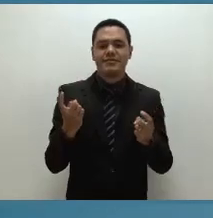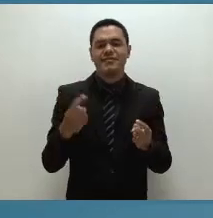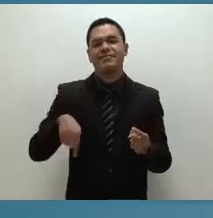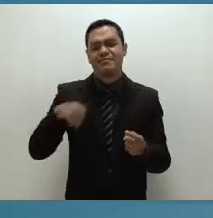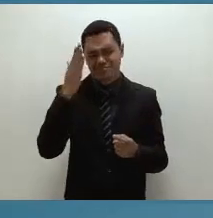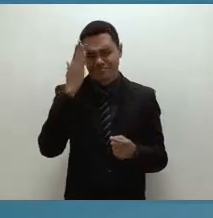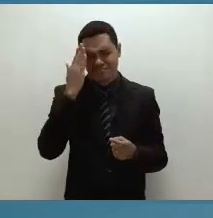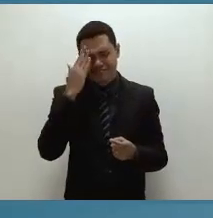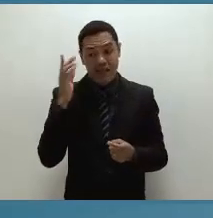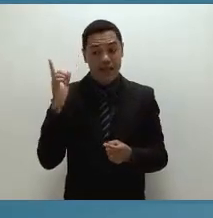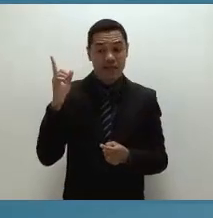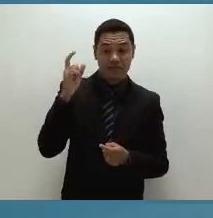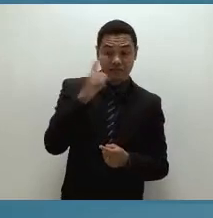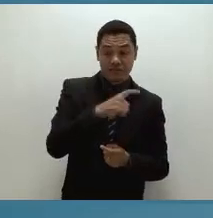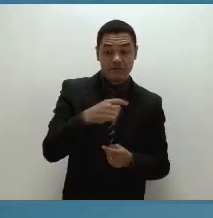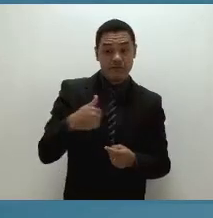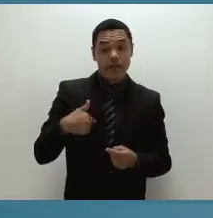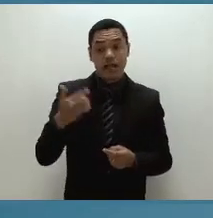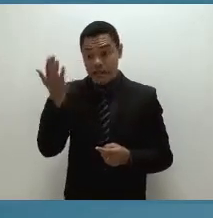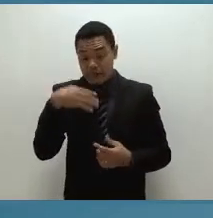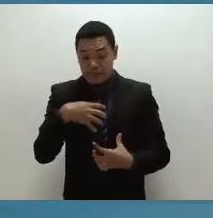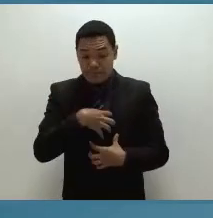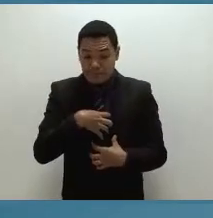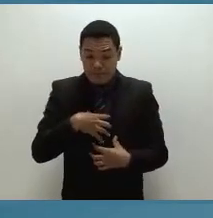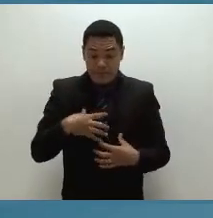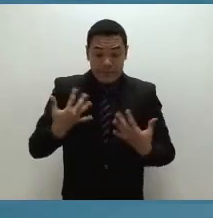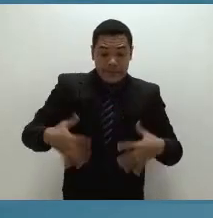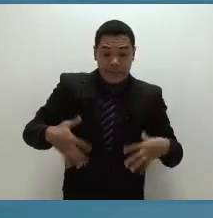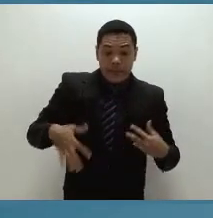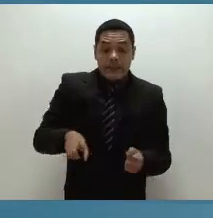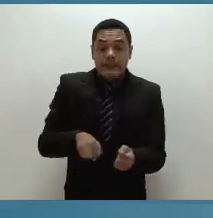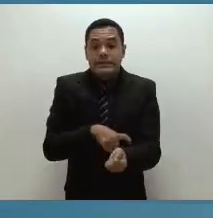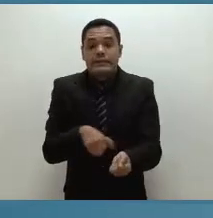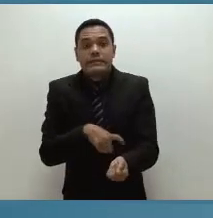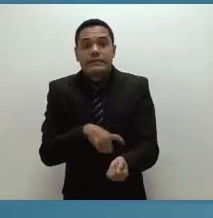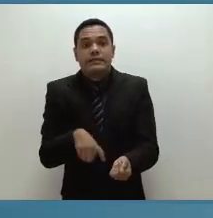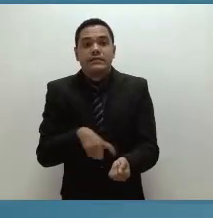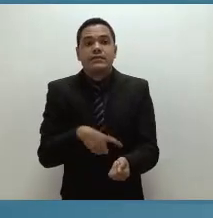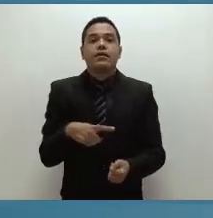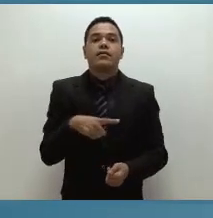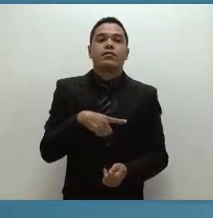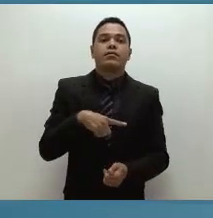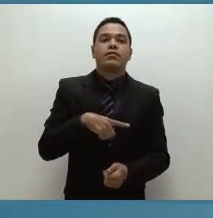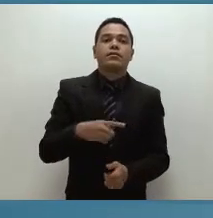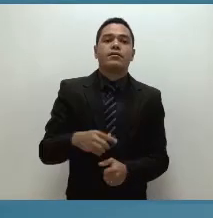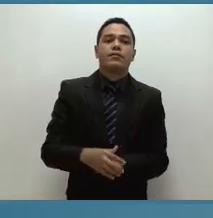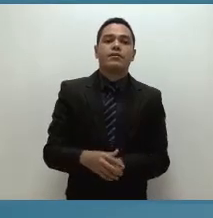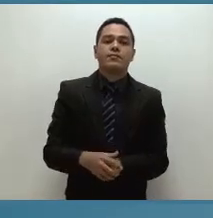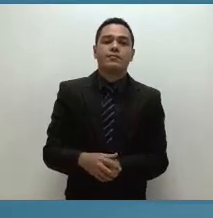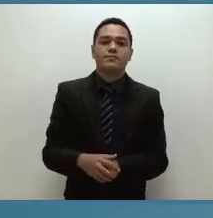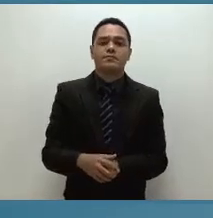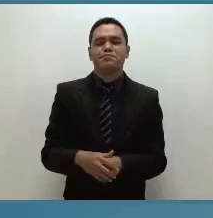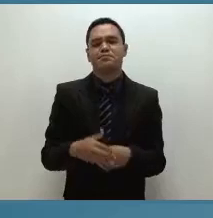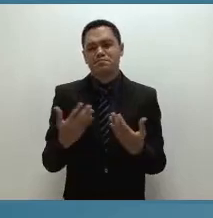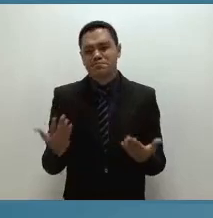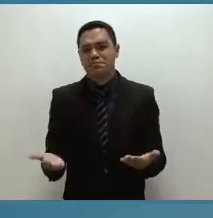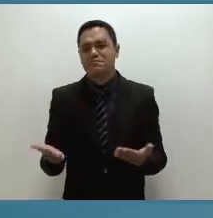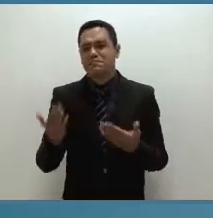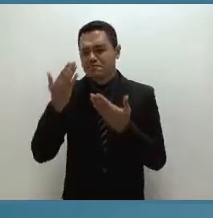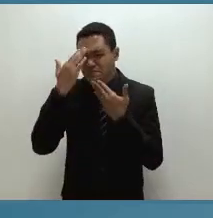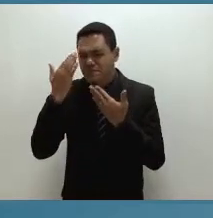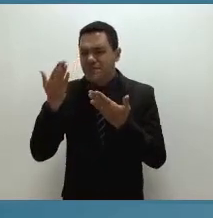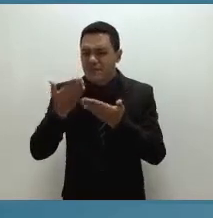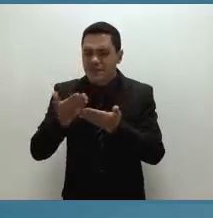tenso, né, para que tudo dê certo, uma maneira de agradecer o apoio de todos os desembargadores que nos conduziram até